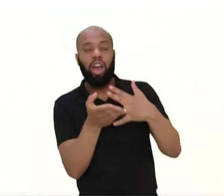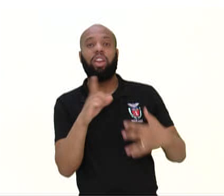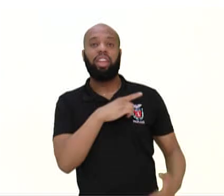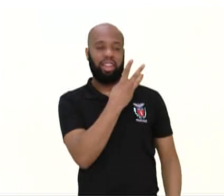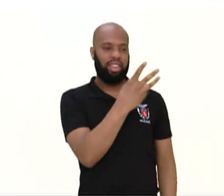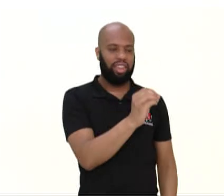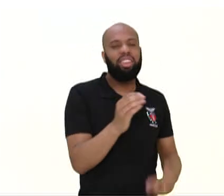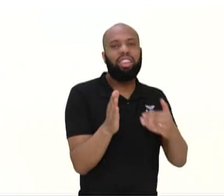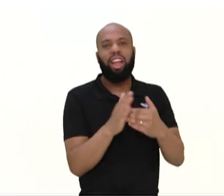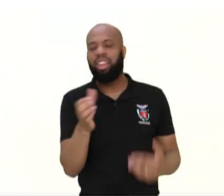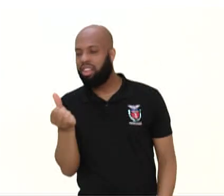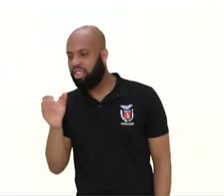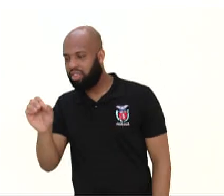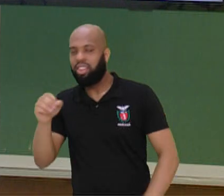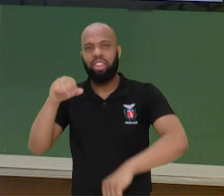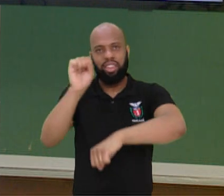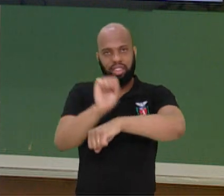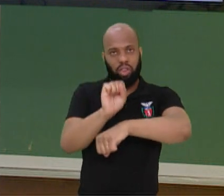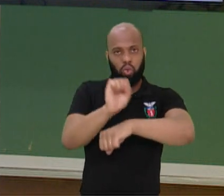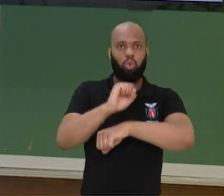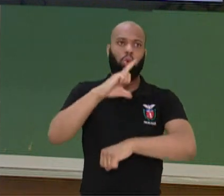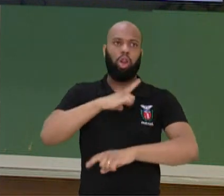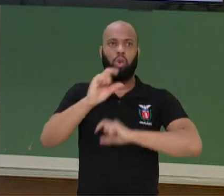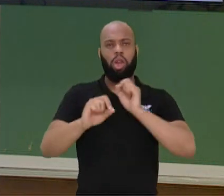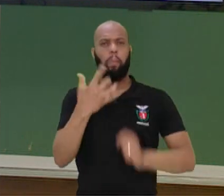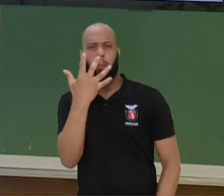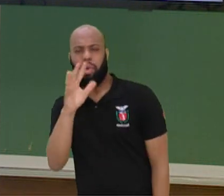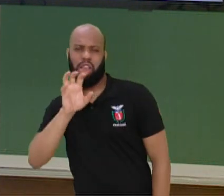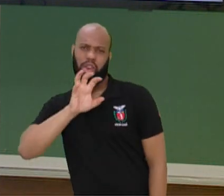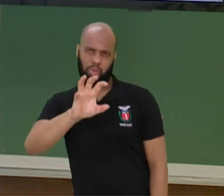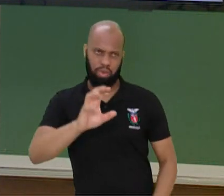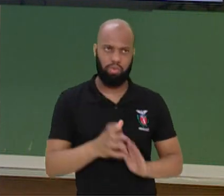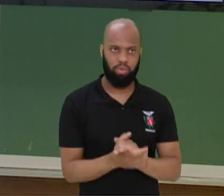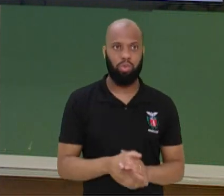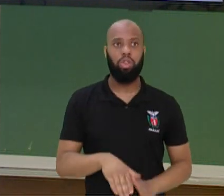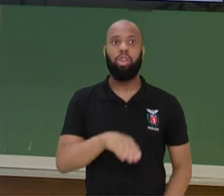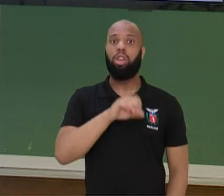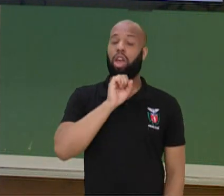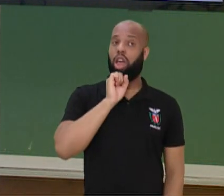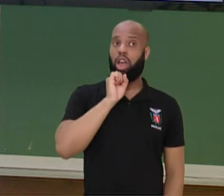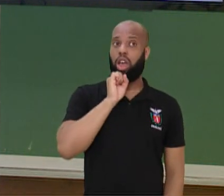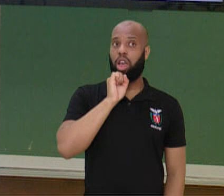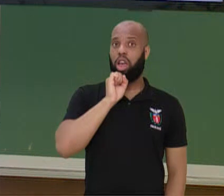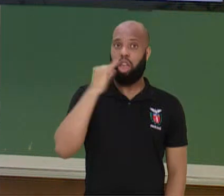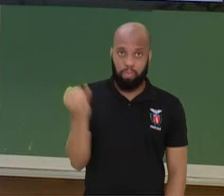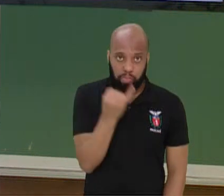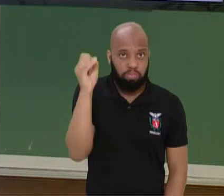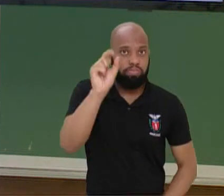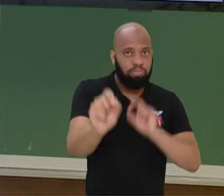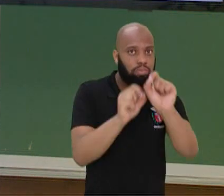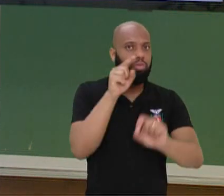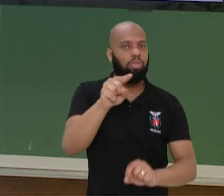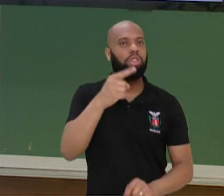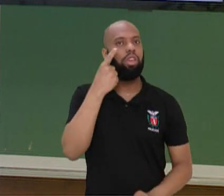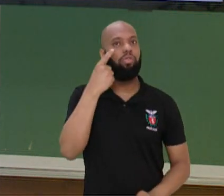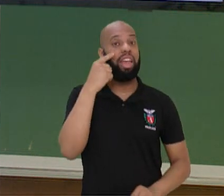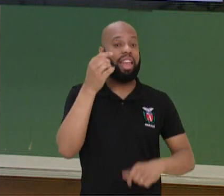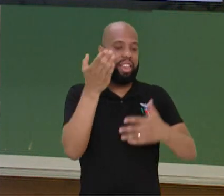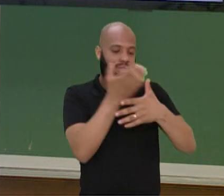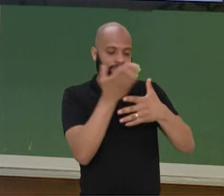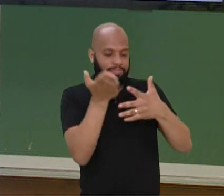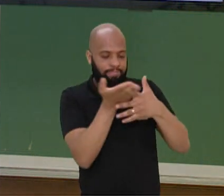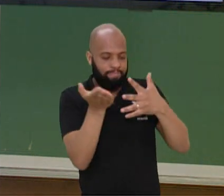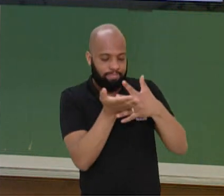na literatura quanto a esse tempo, mas em média é isso que aparece. Então, mais uma vez, é importante considerar o tempo